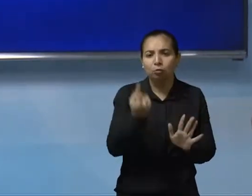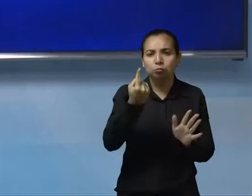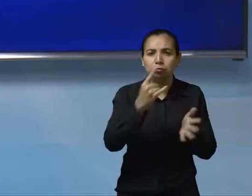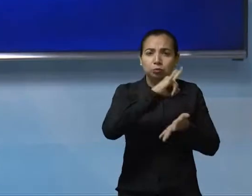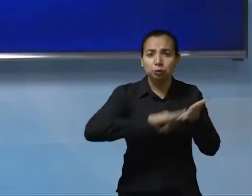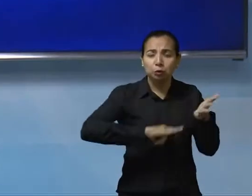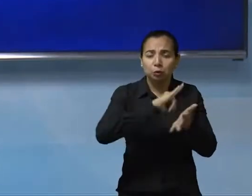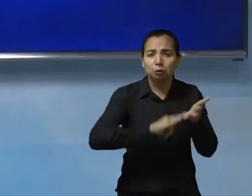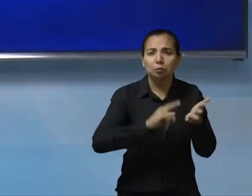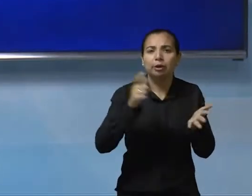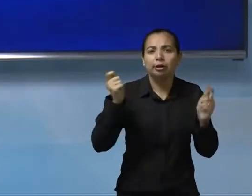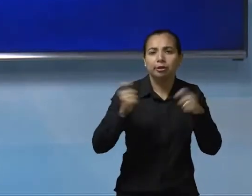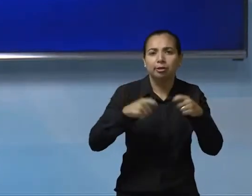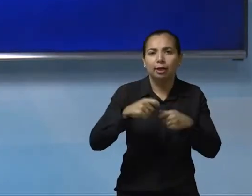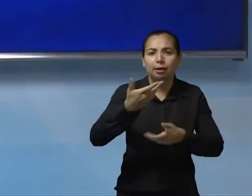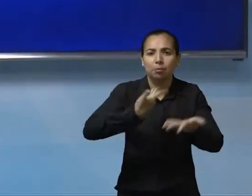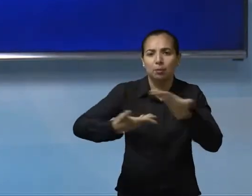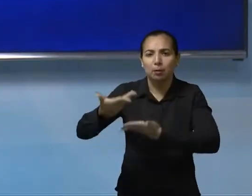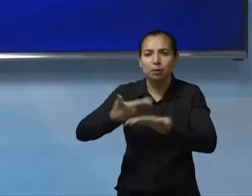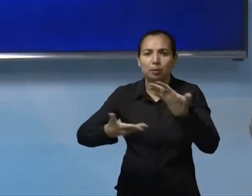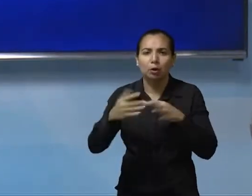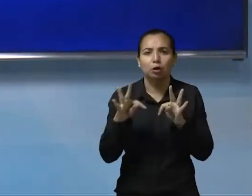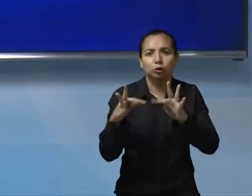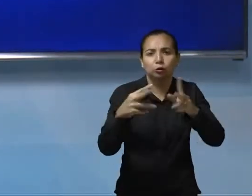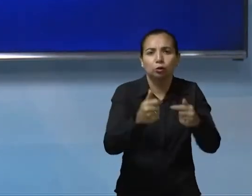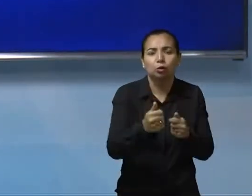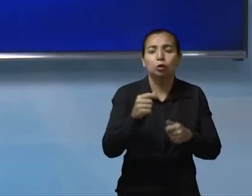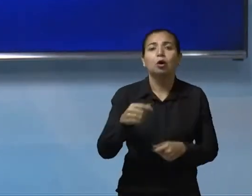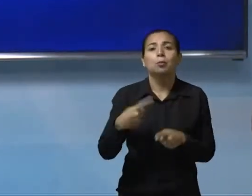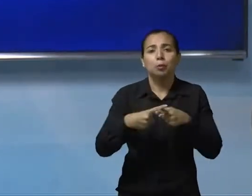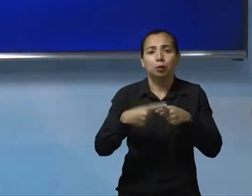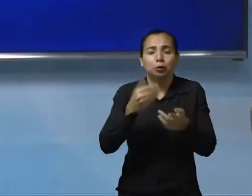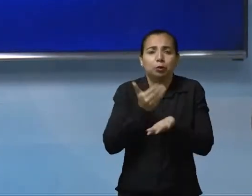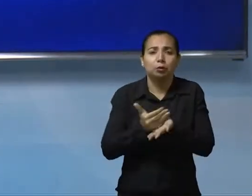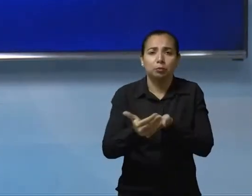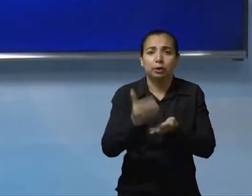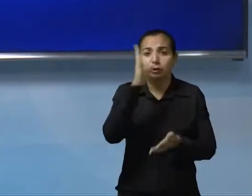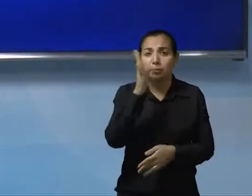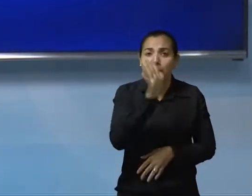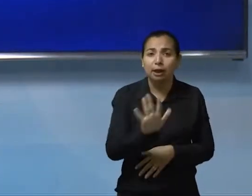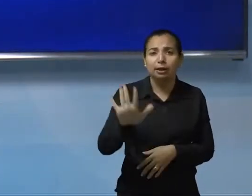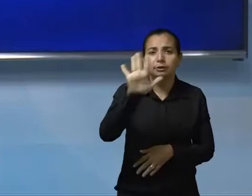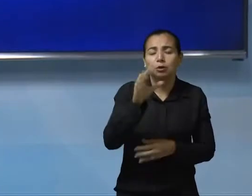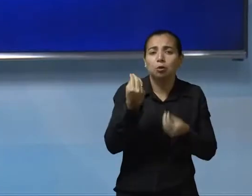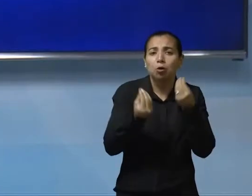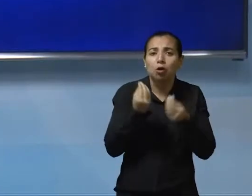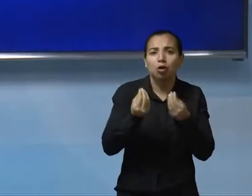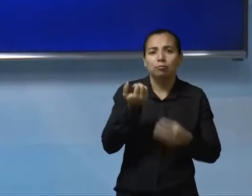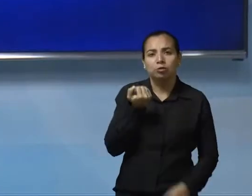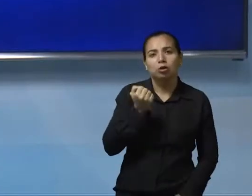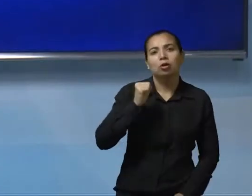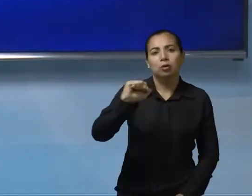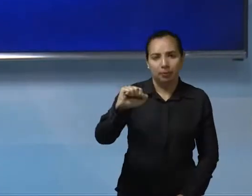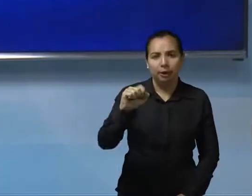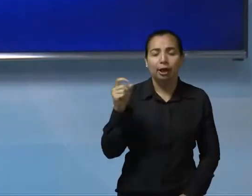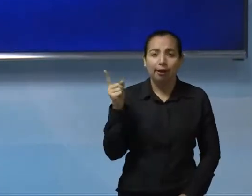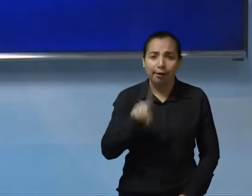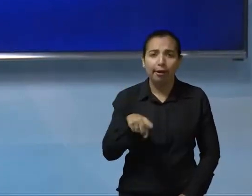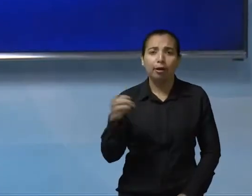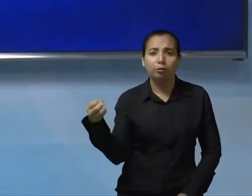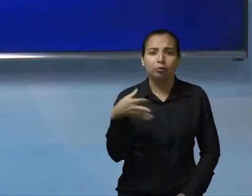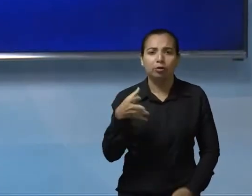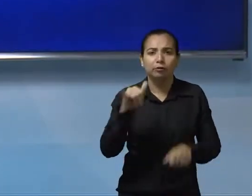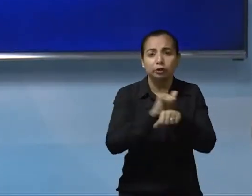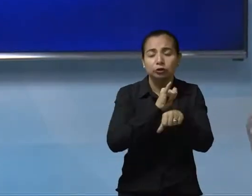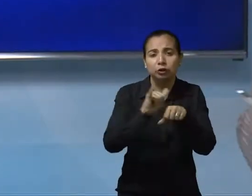se comunicar entre si para ver se assim o Brasil inicia um processo de combate a essa escalada da